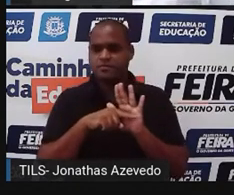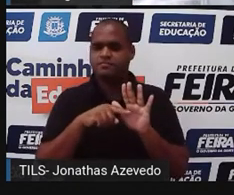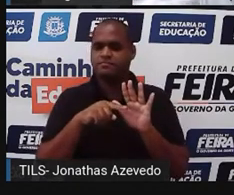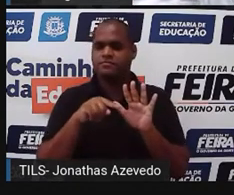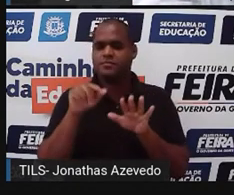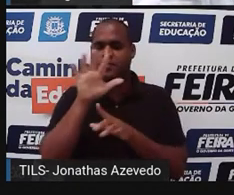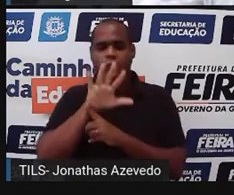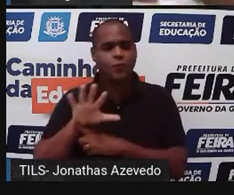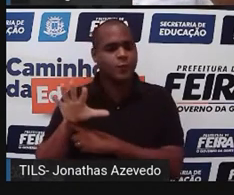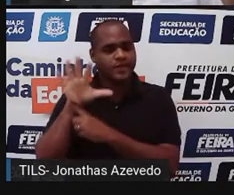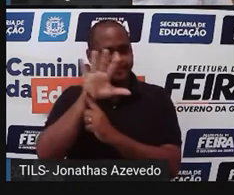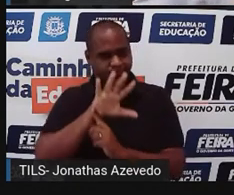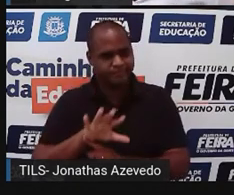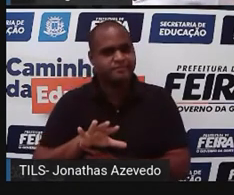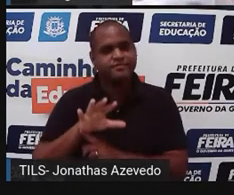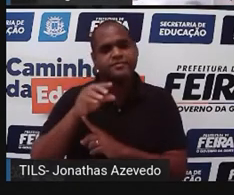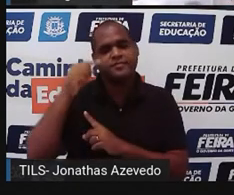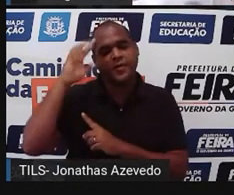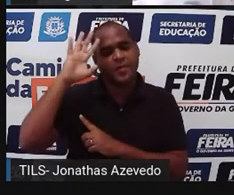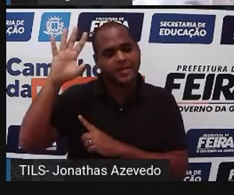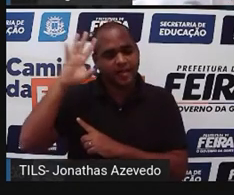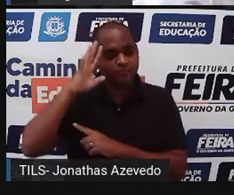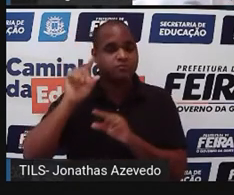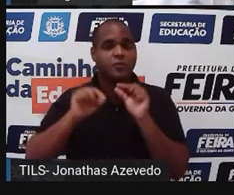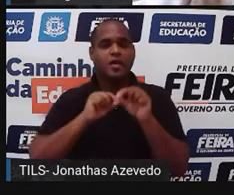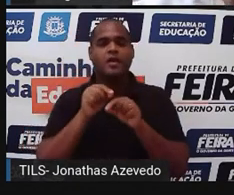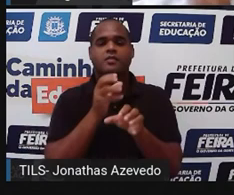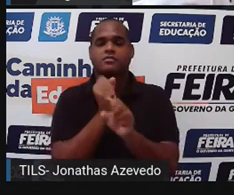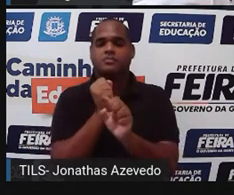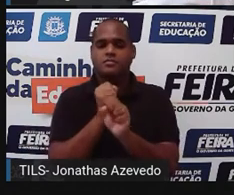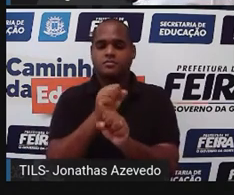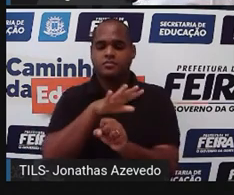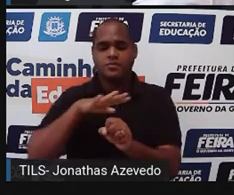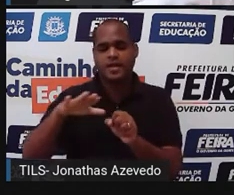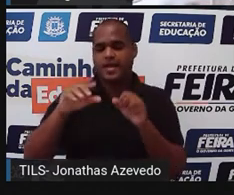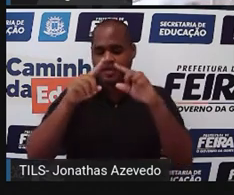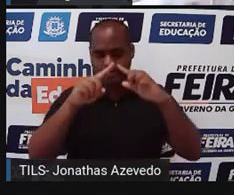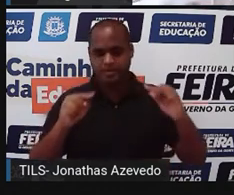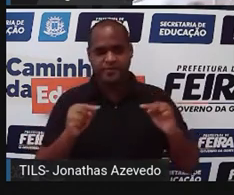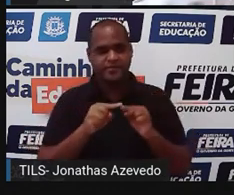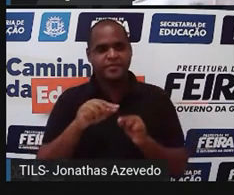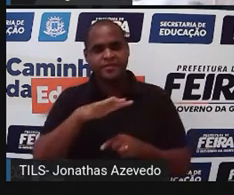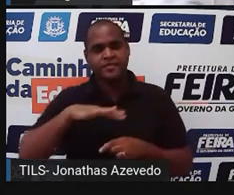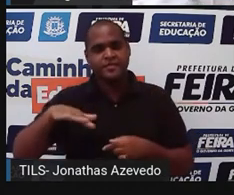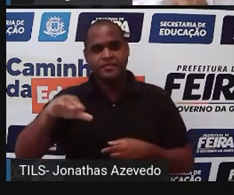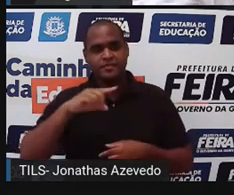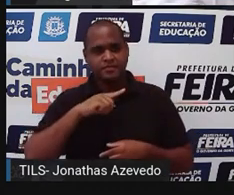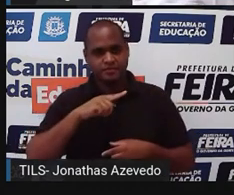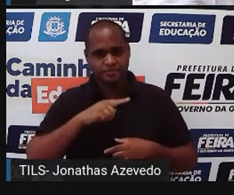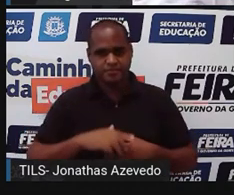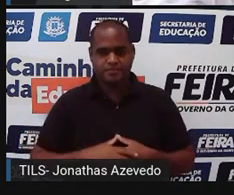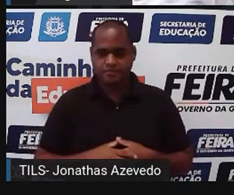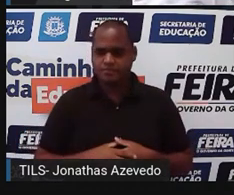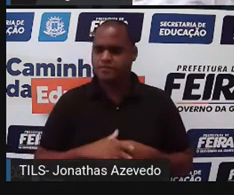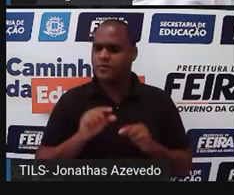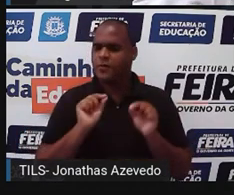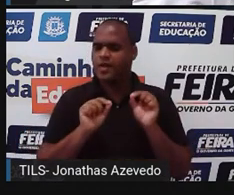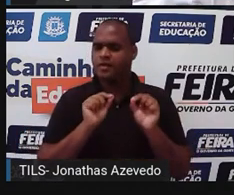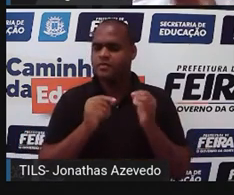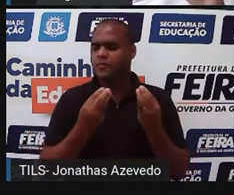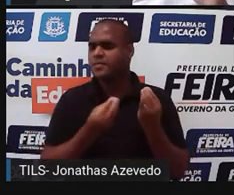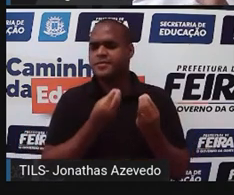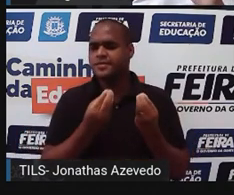pensando na aula toda pensando nessa parte de calcular a área de triângulos tá Como é que você faz